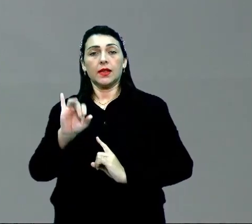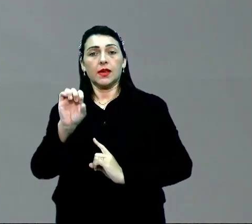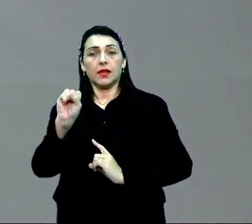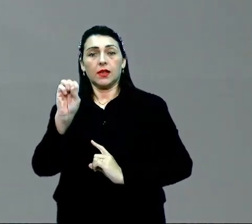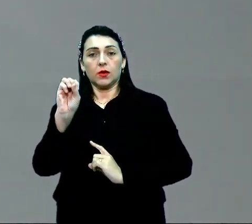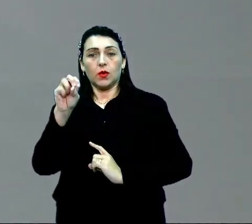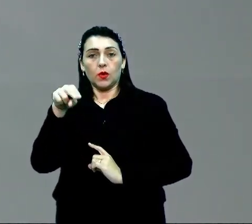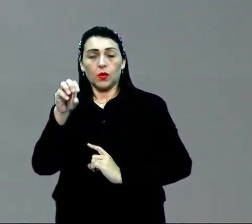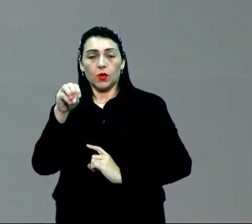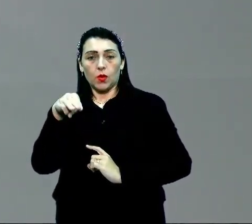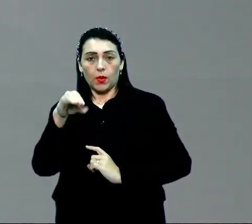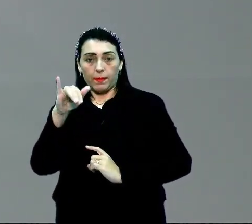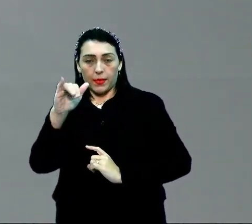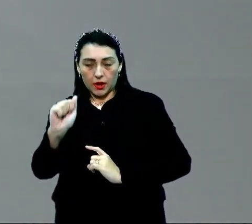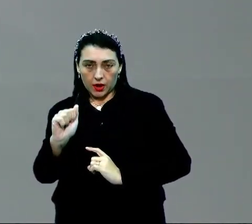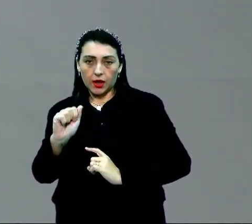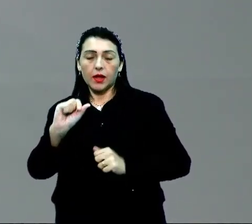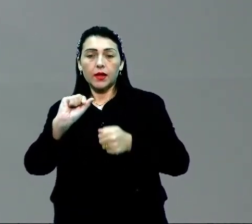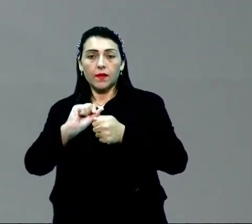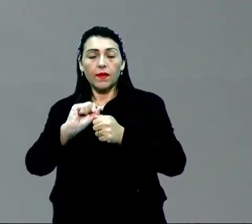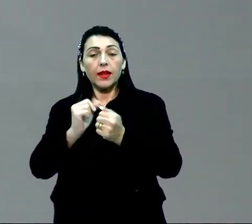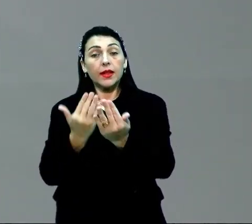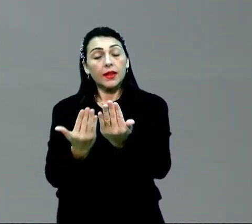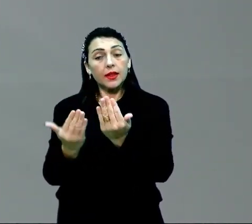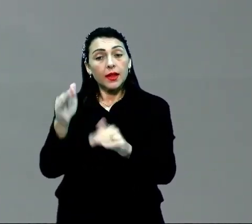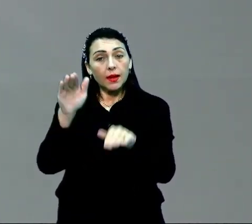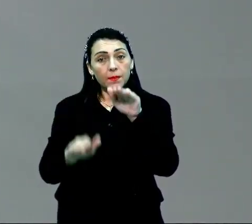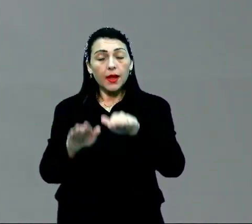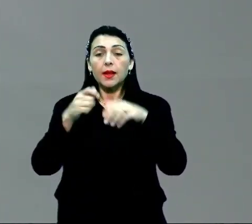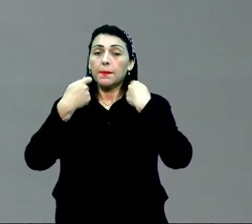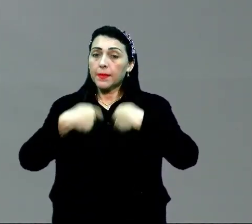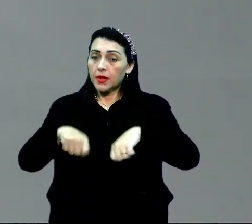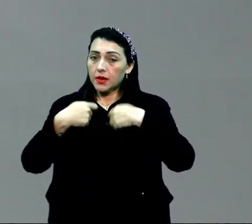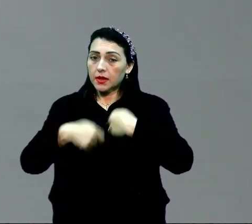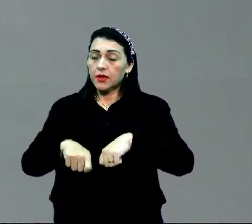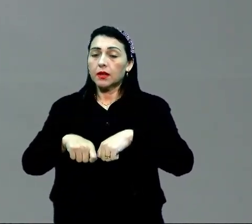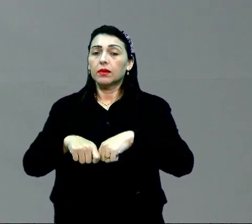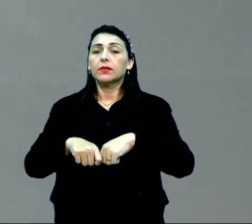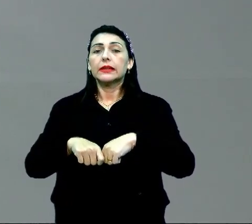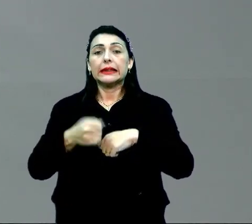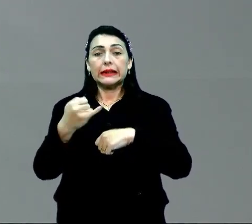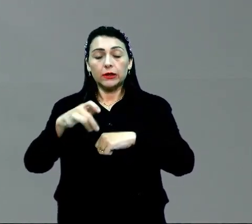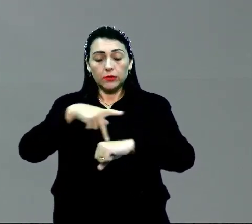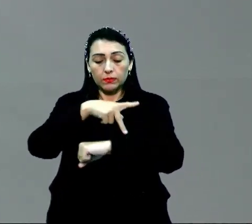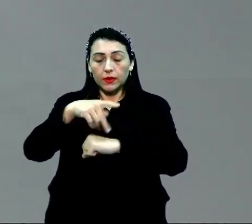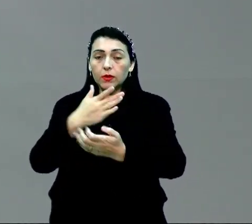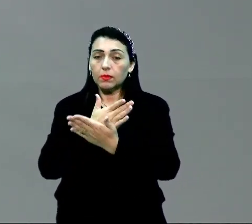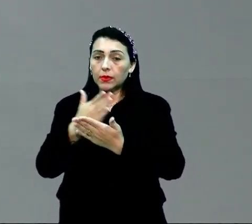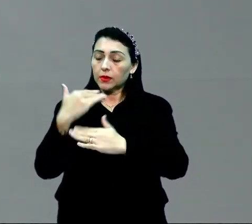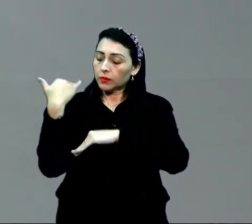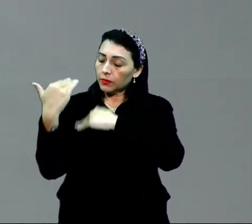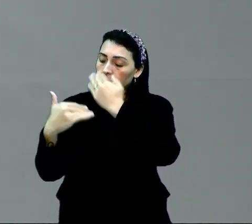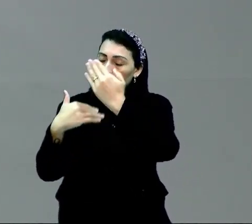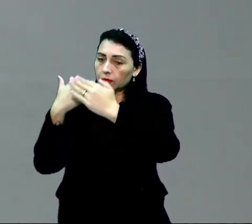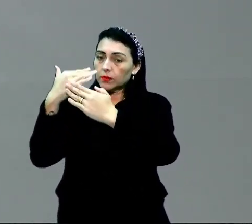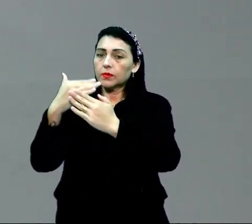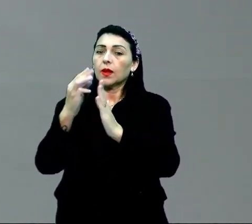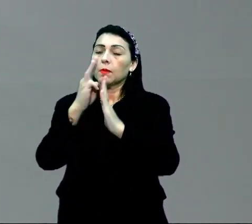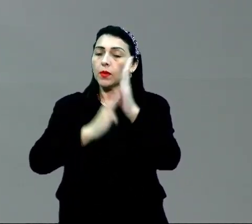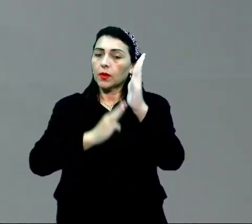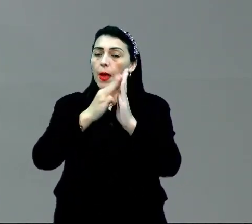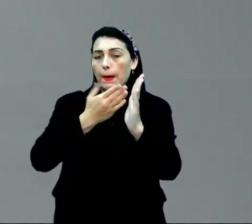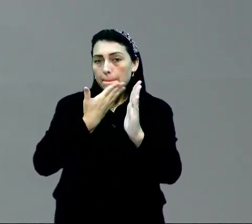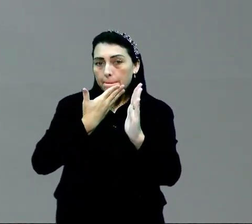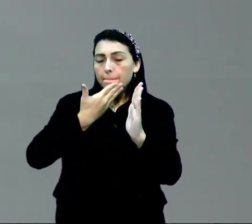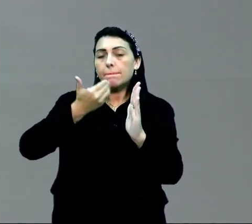isonômica. Então, eles são tratados de acordo com a necessidade deles. Então, se o país começasse a desenvolver medidas mais